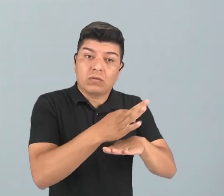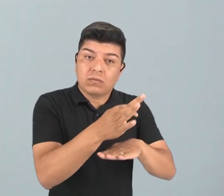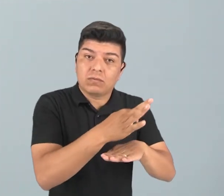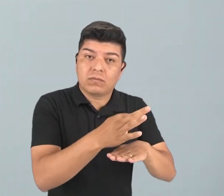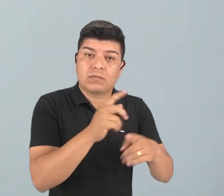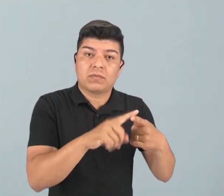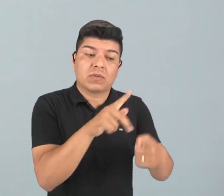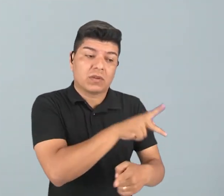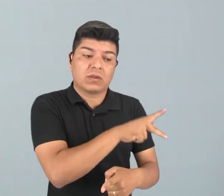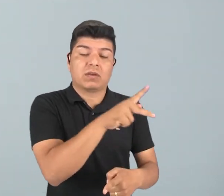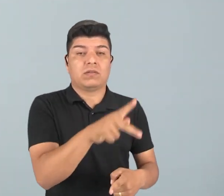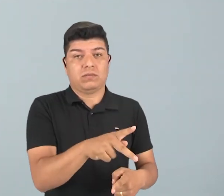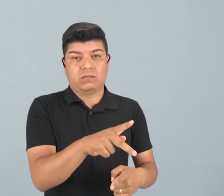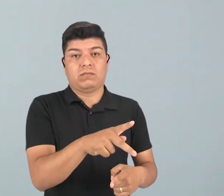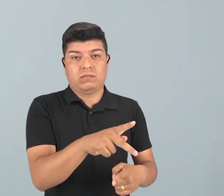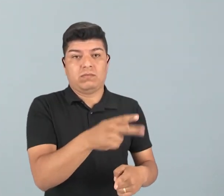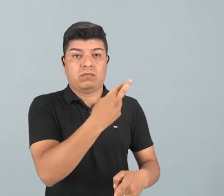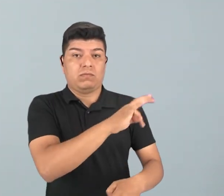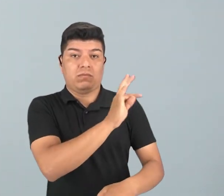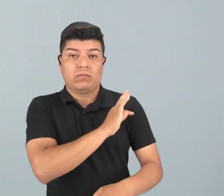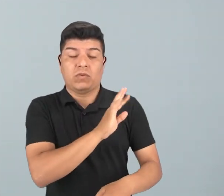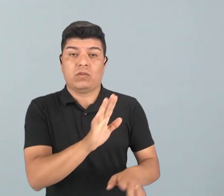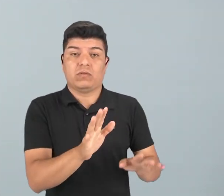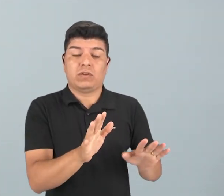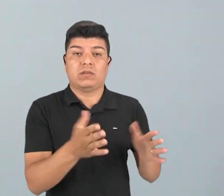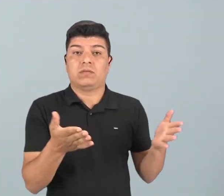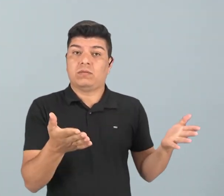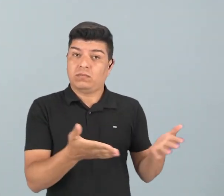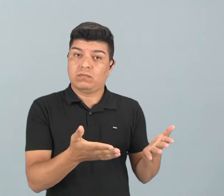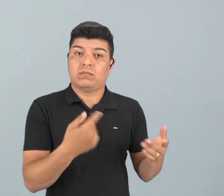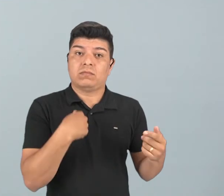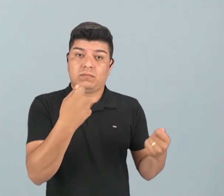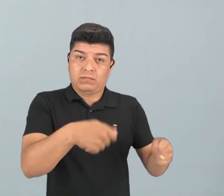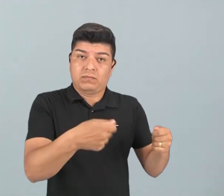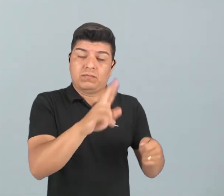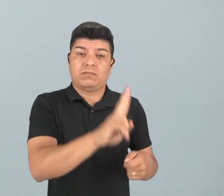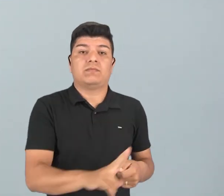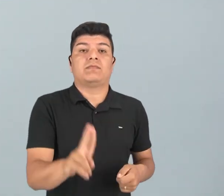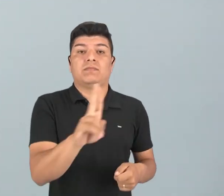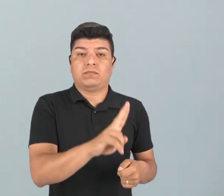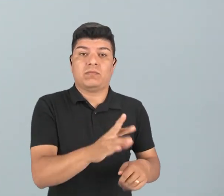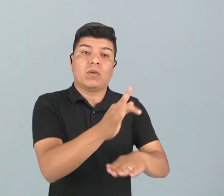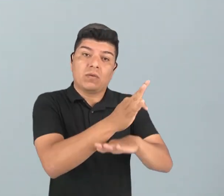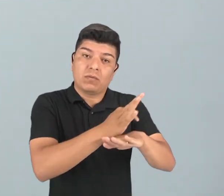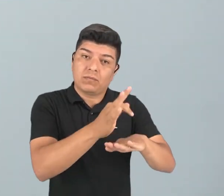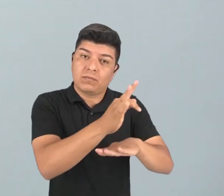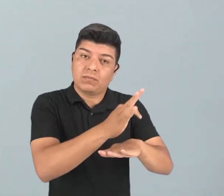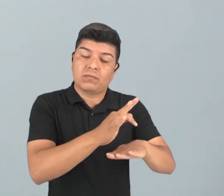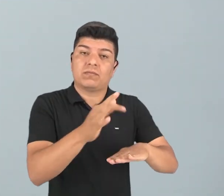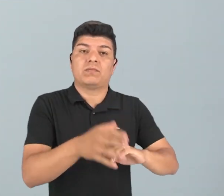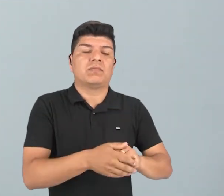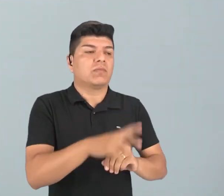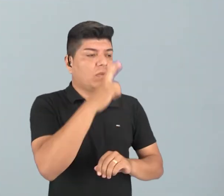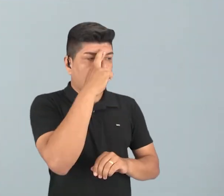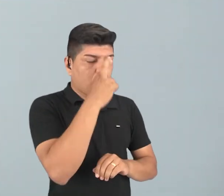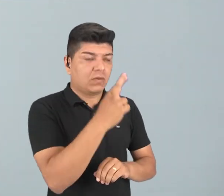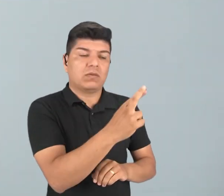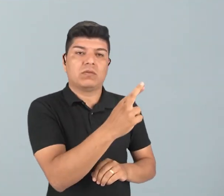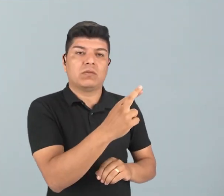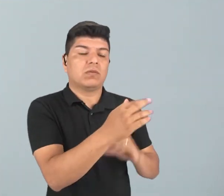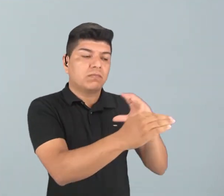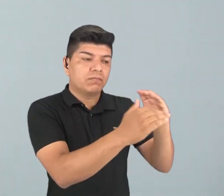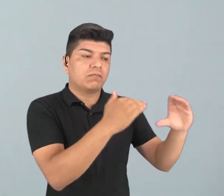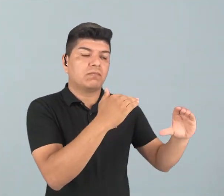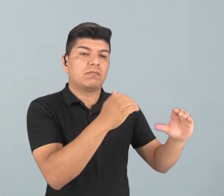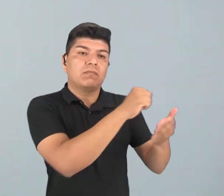falando com um professor, estou na universidade, então eu preciso usar um termo mais formal. O senhor não mandou o